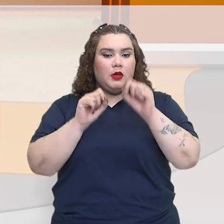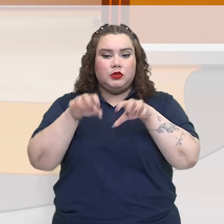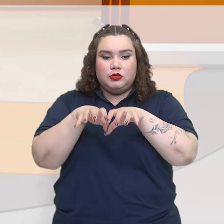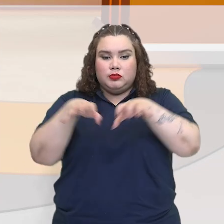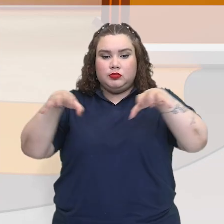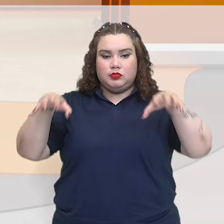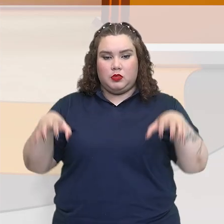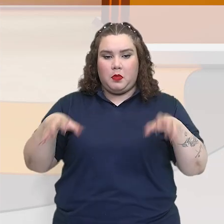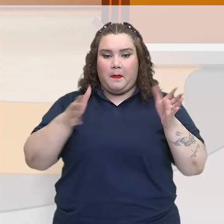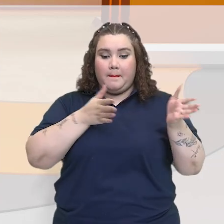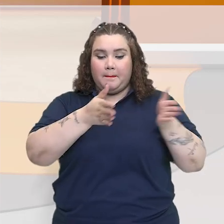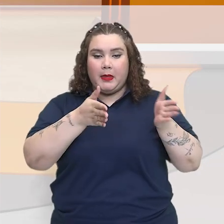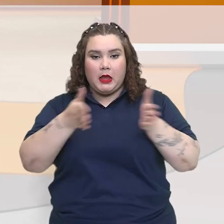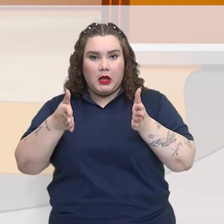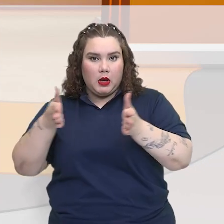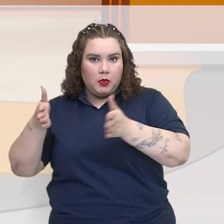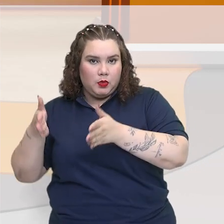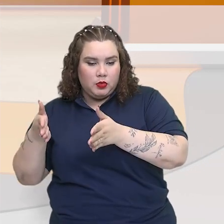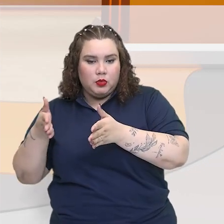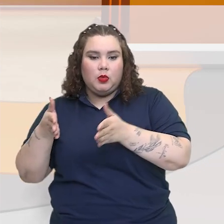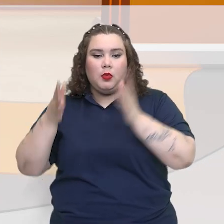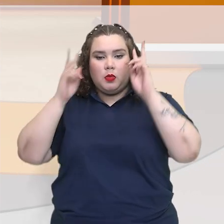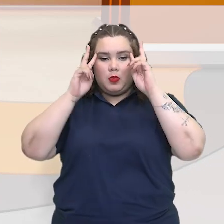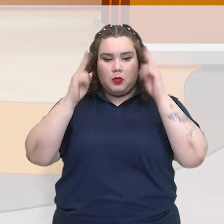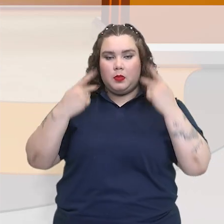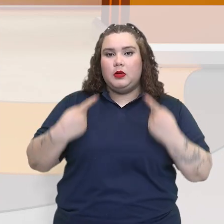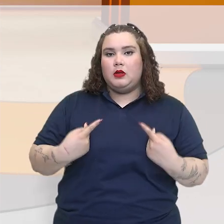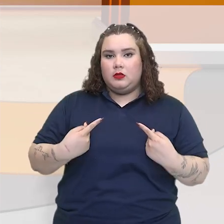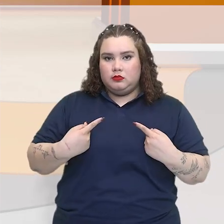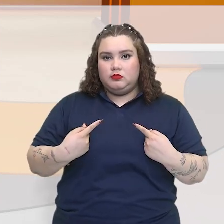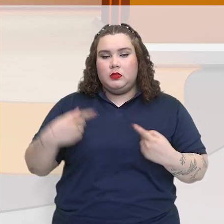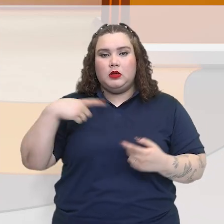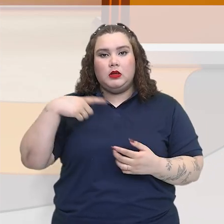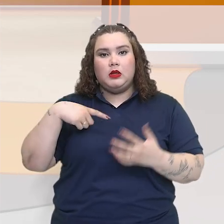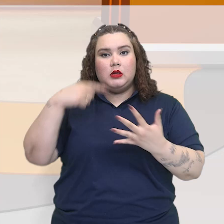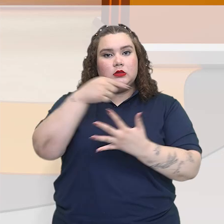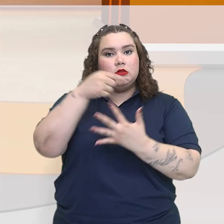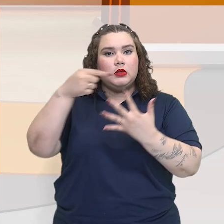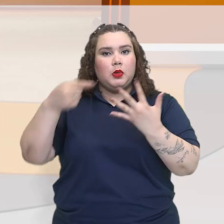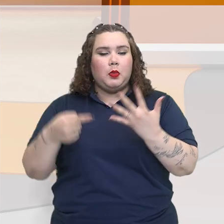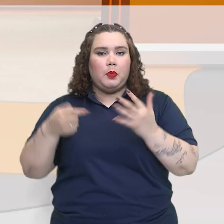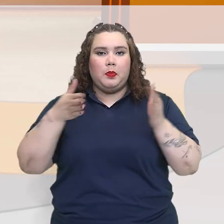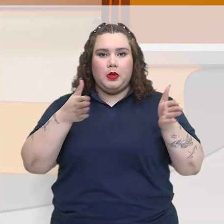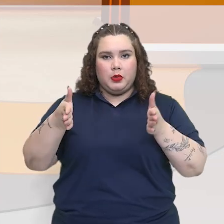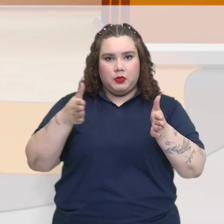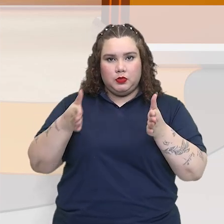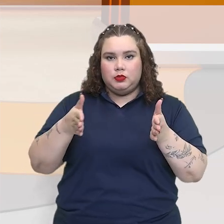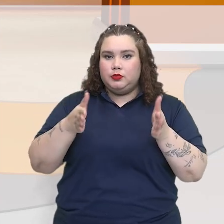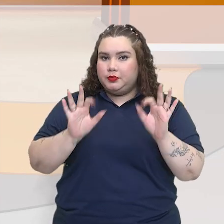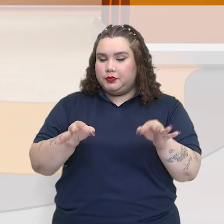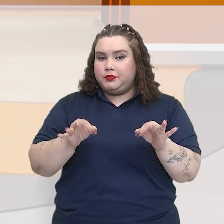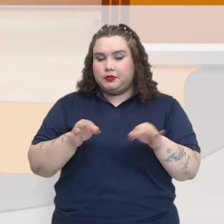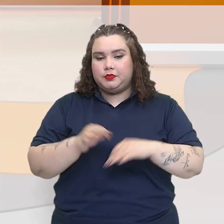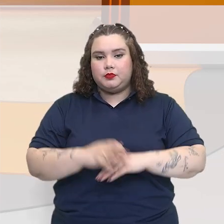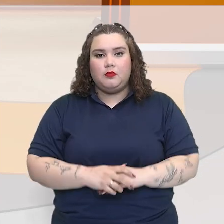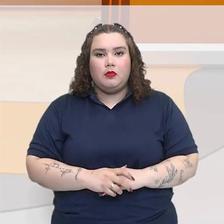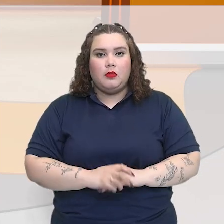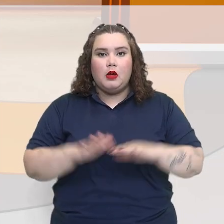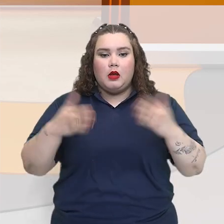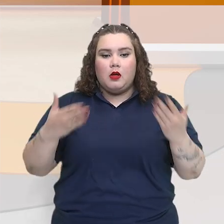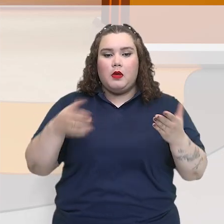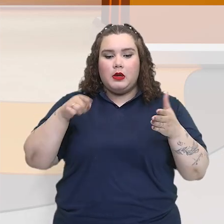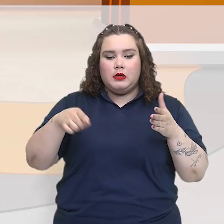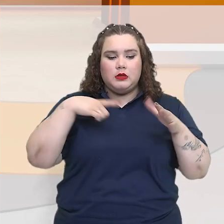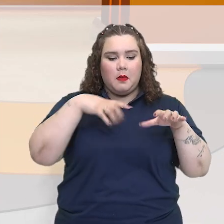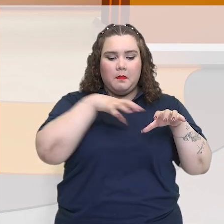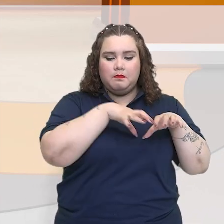os momentos da humanidade em 5 grandes períodos. Essa